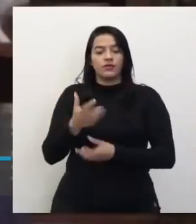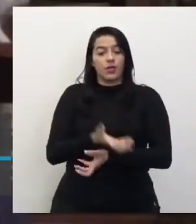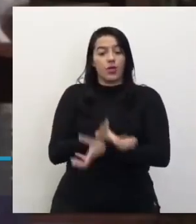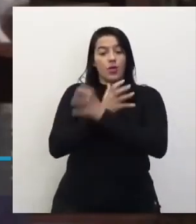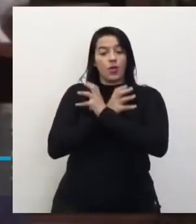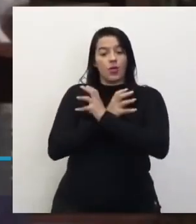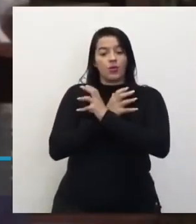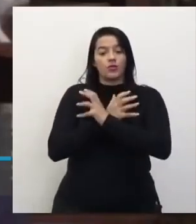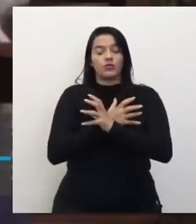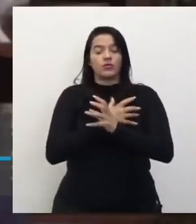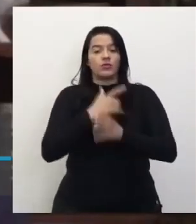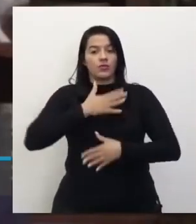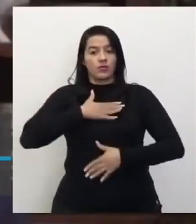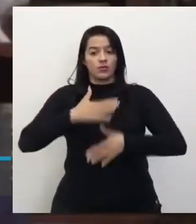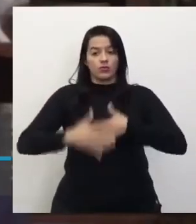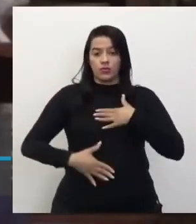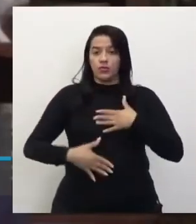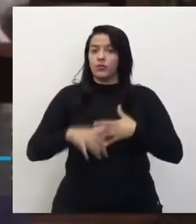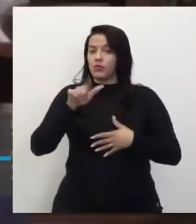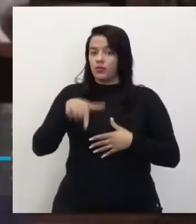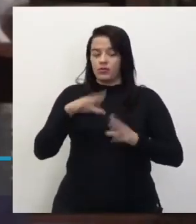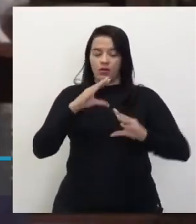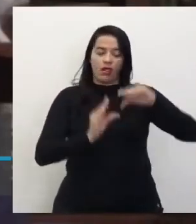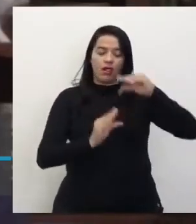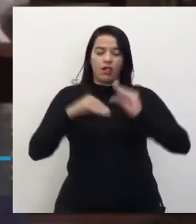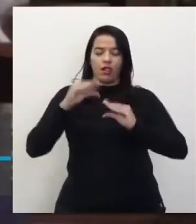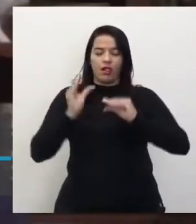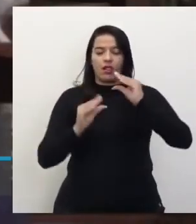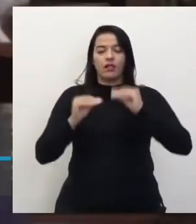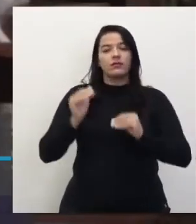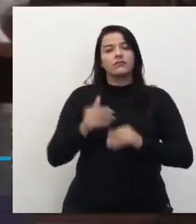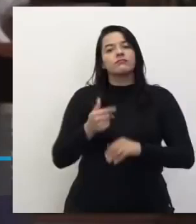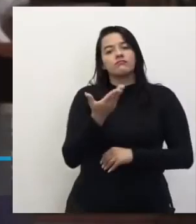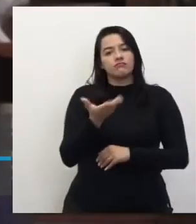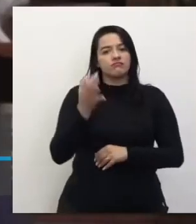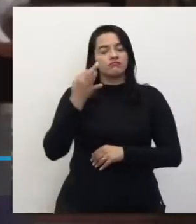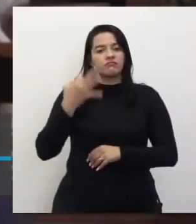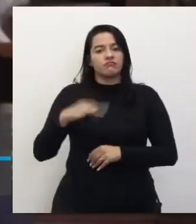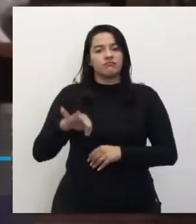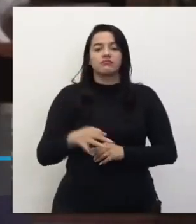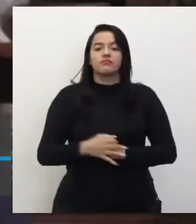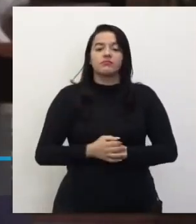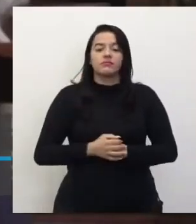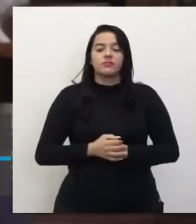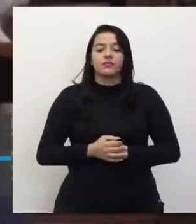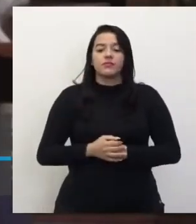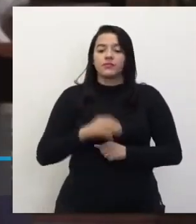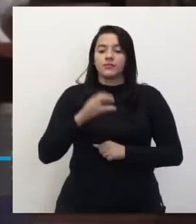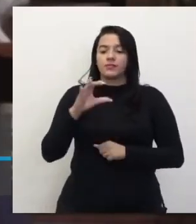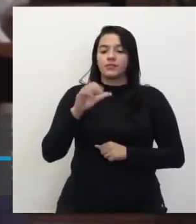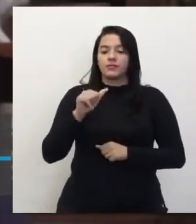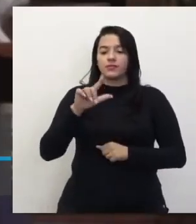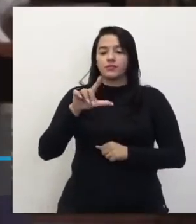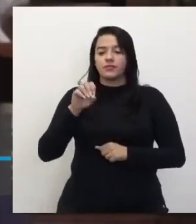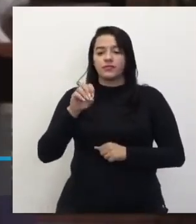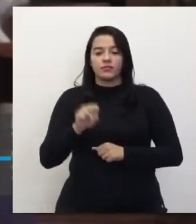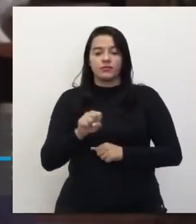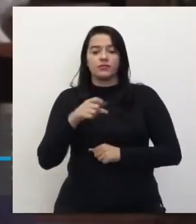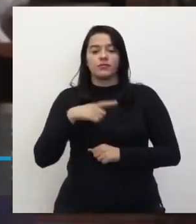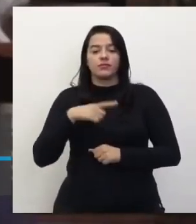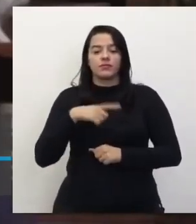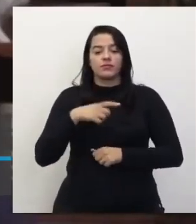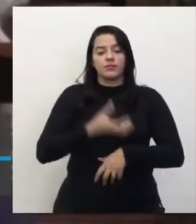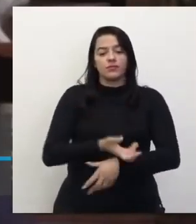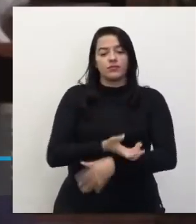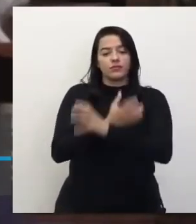seria molengo. É isso aí. É. Interessante. O Caio também falou o seguinte, olha, que o esqueleto, né,